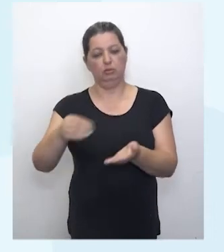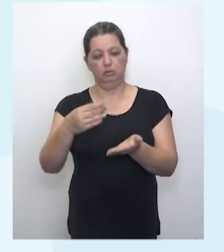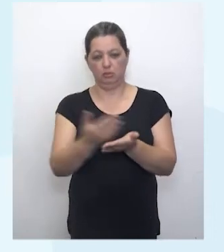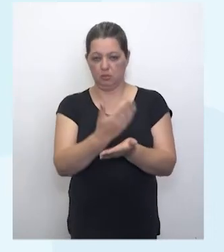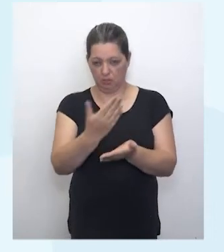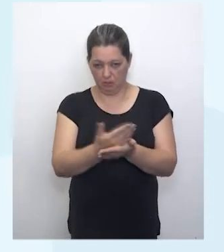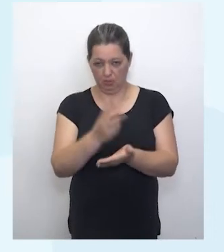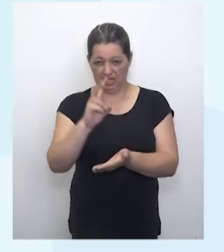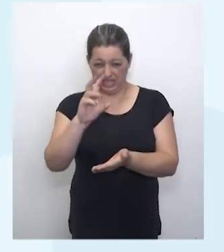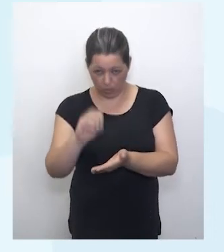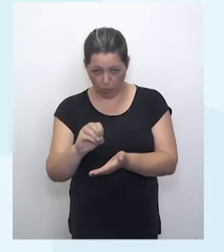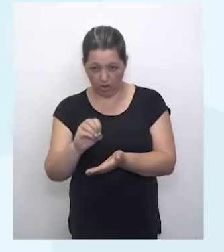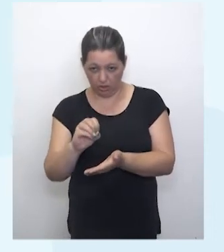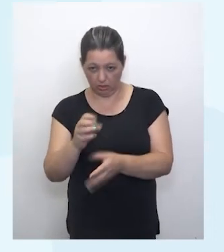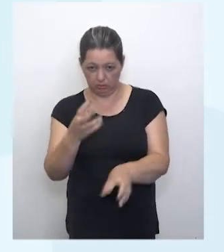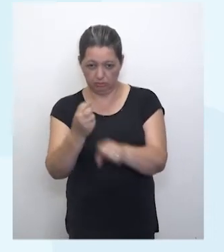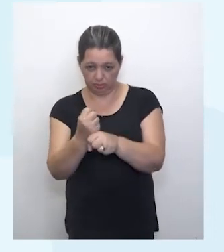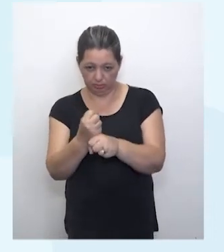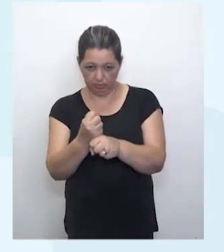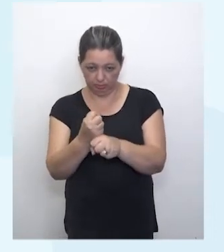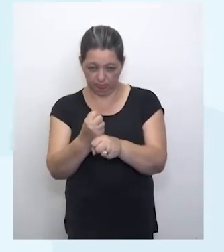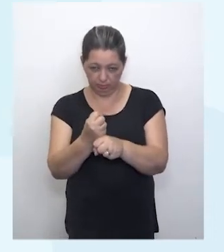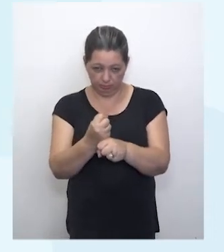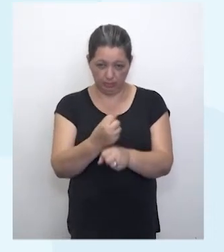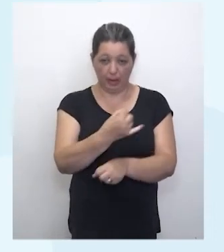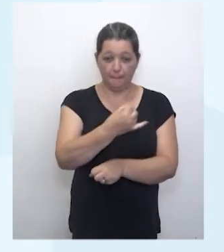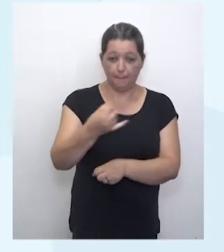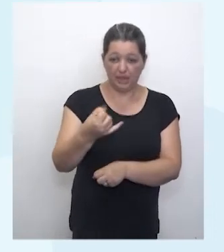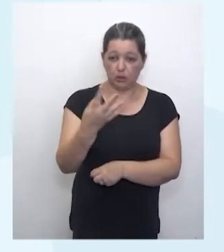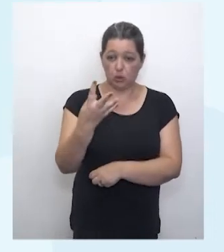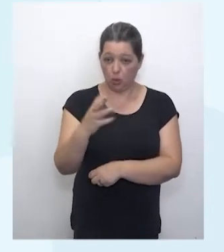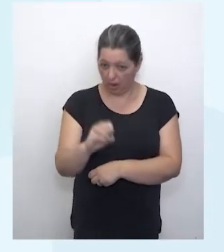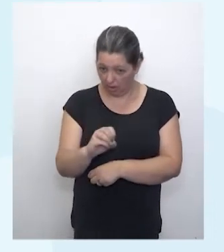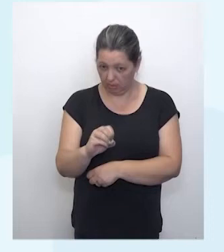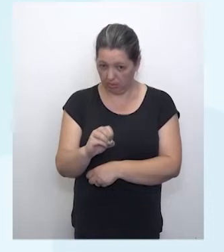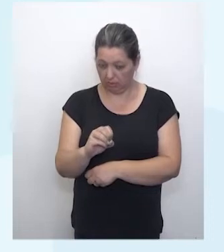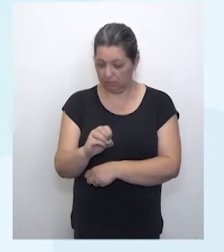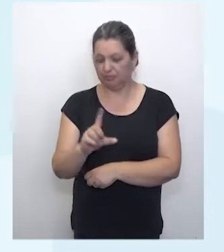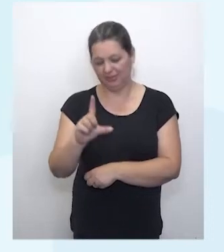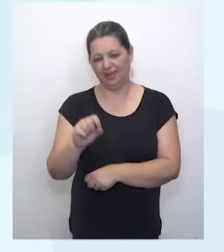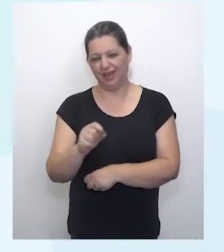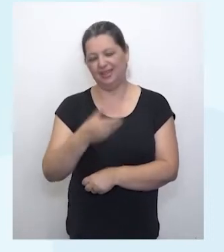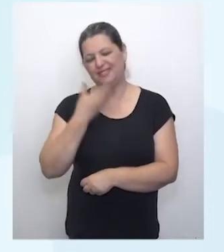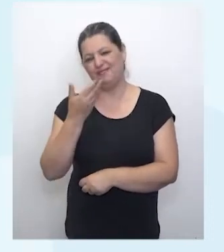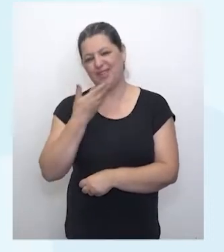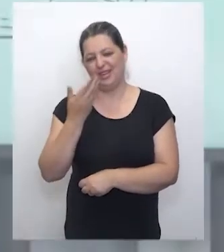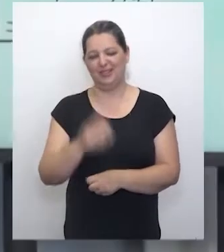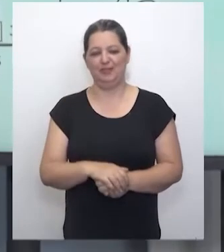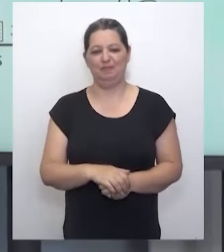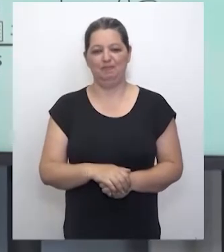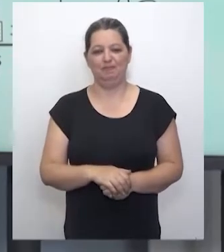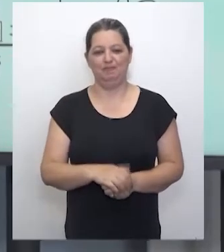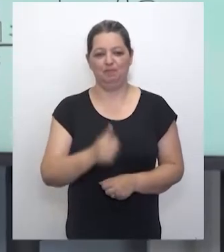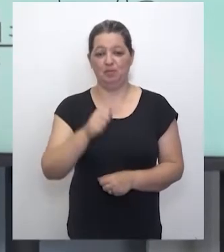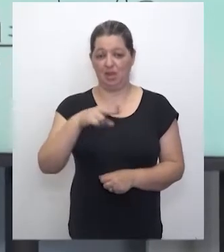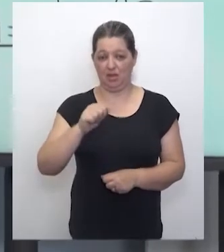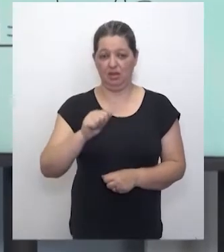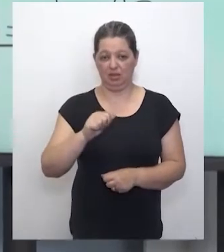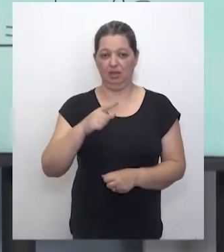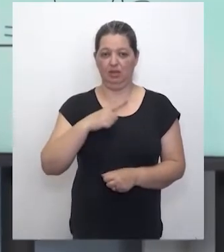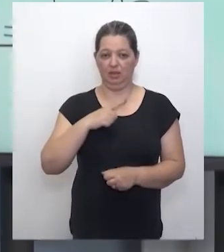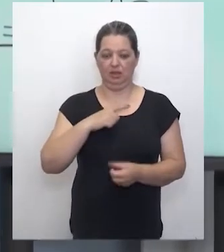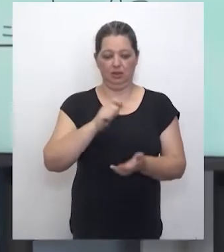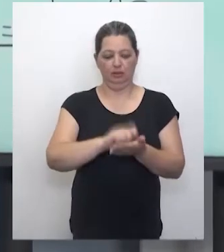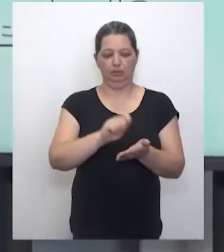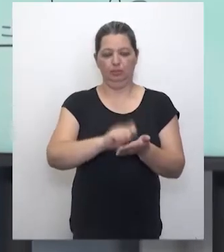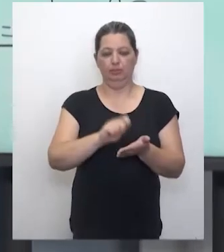são 50, e tiro 40. Essa tá fácil, né? 10. Então, a Ana ainda tem 10